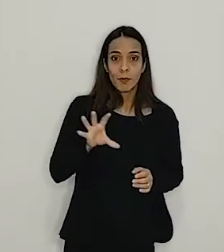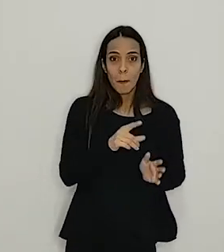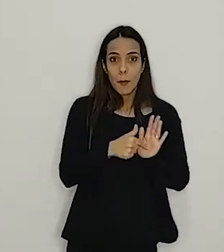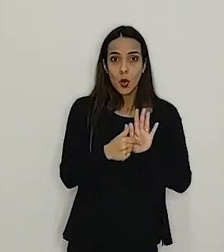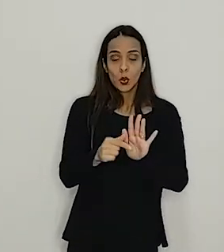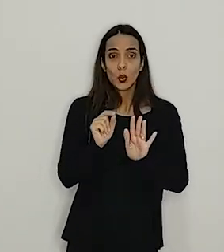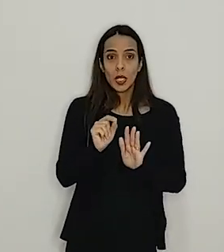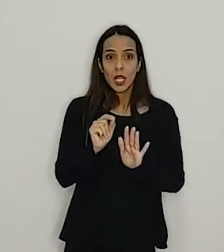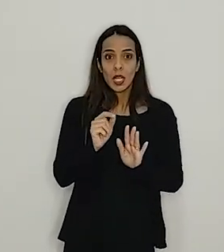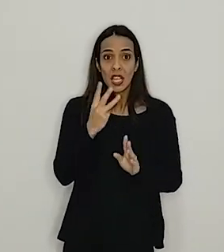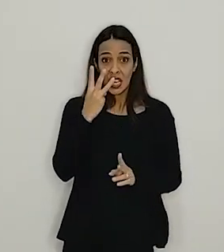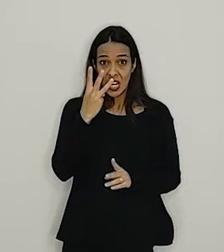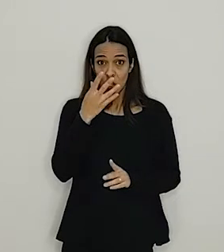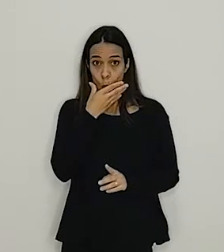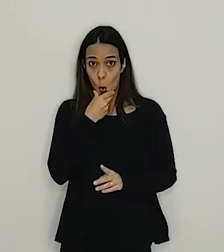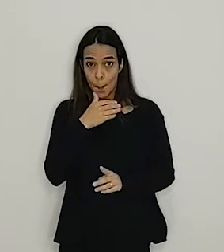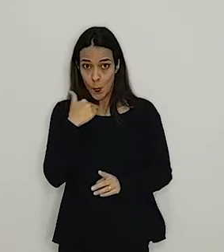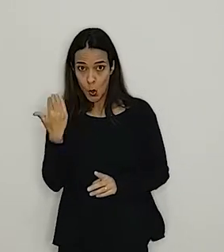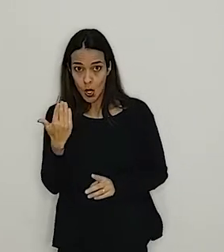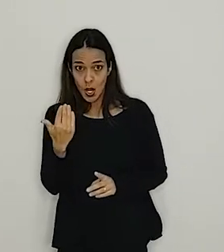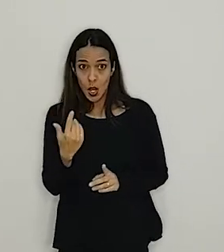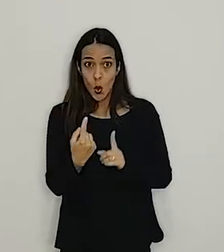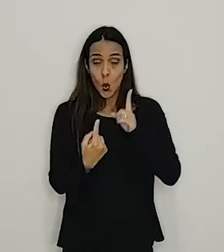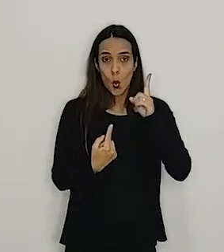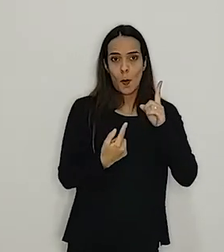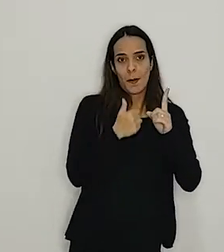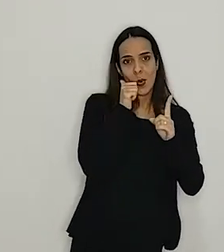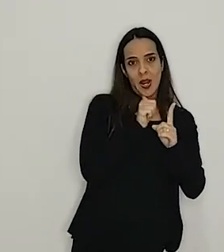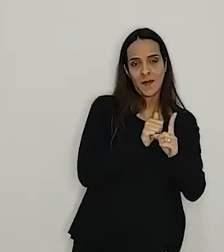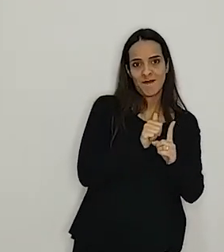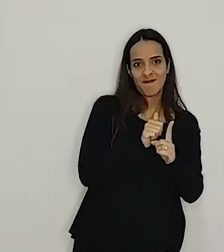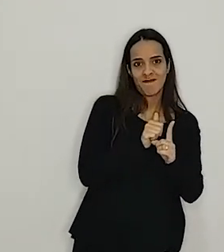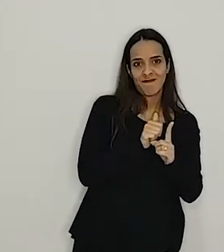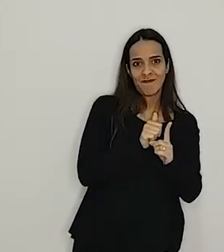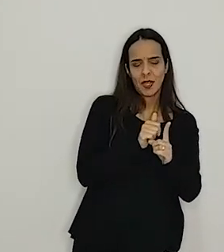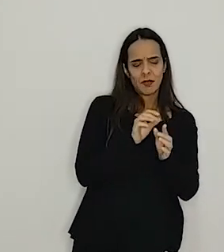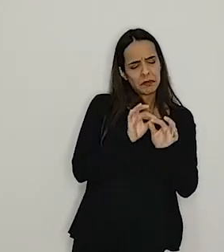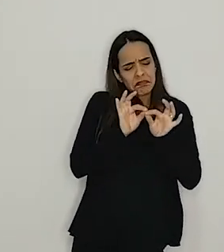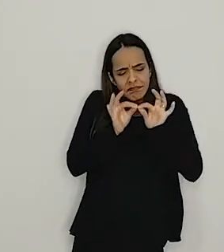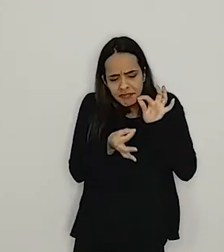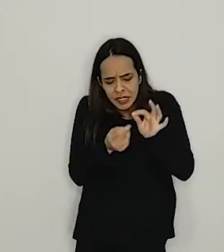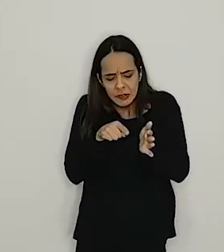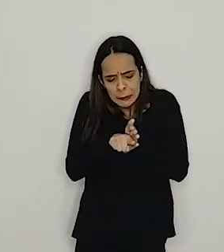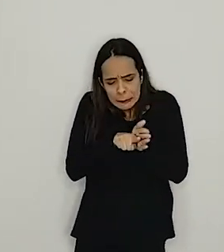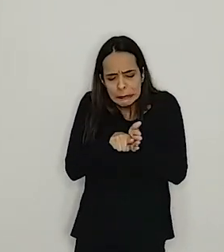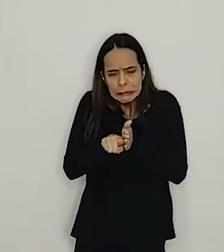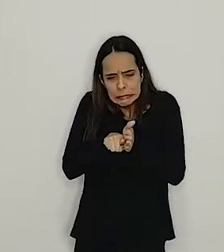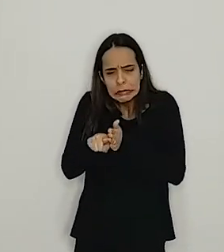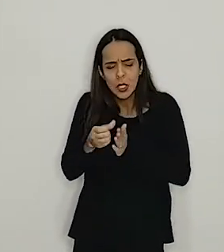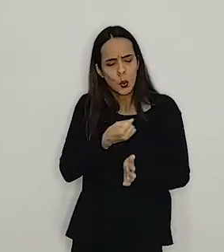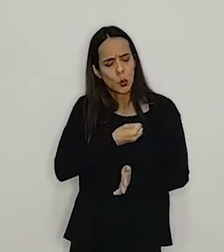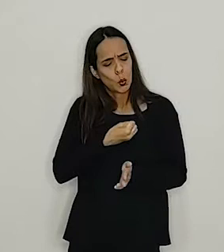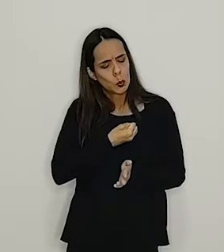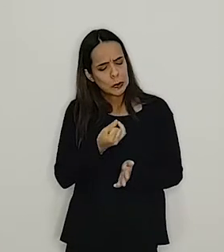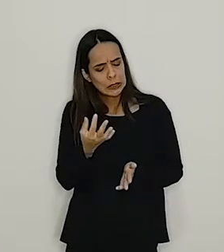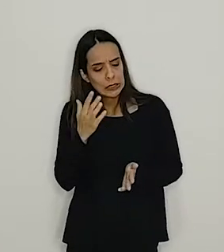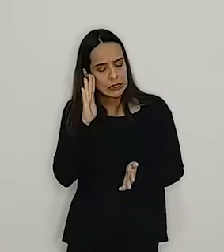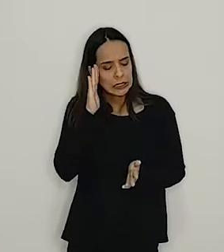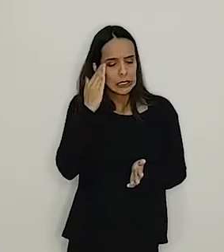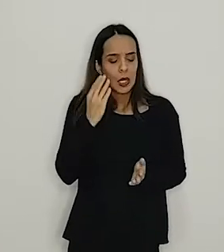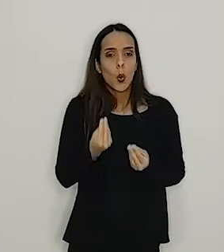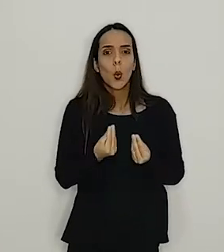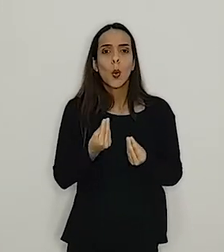morrem, uma mulher morre. E quando você vai destrinchar esse número, você vê como um dos